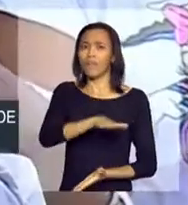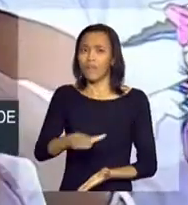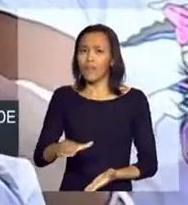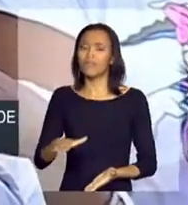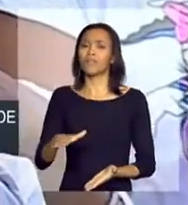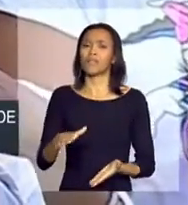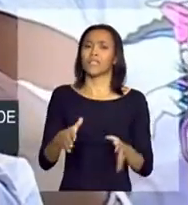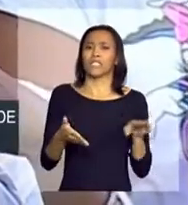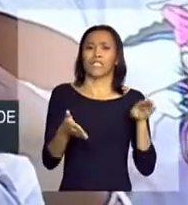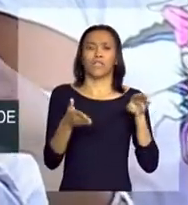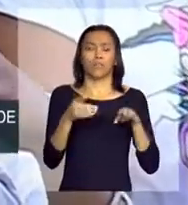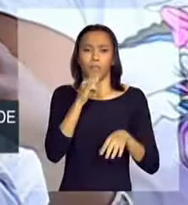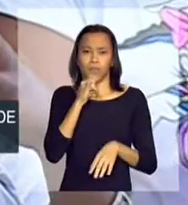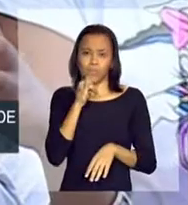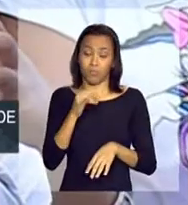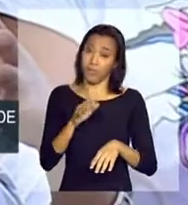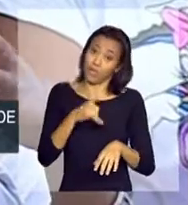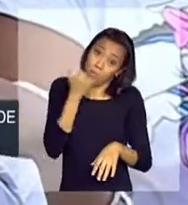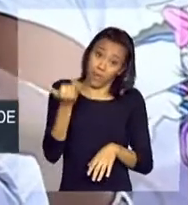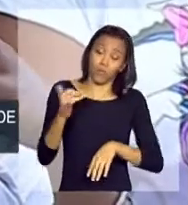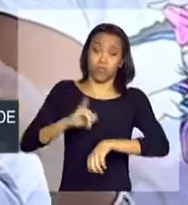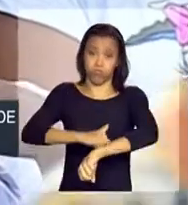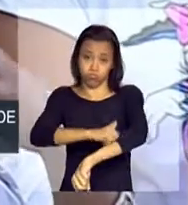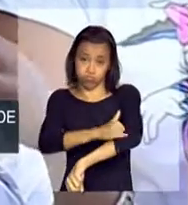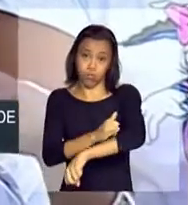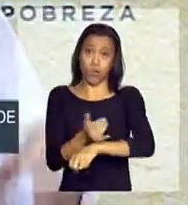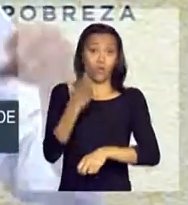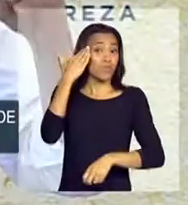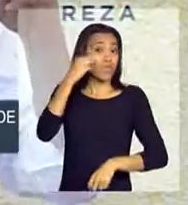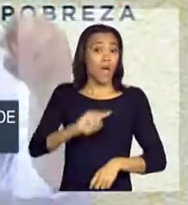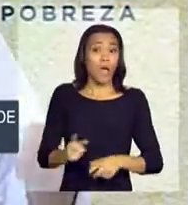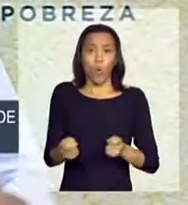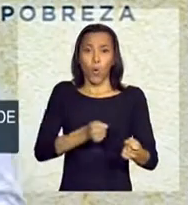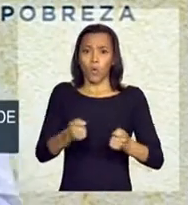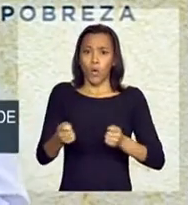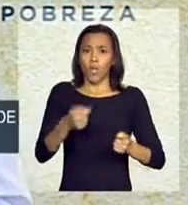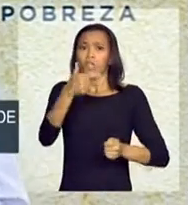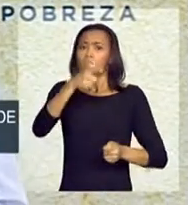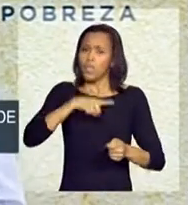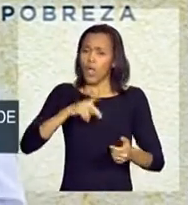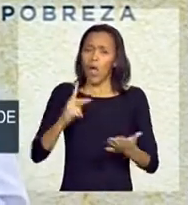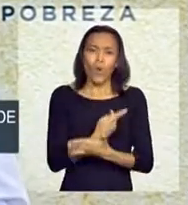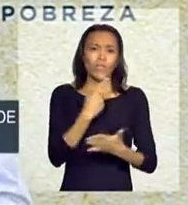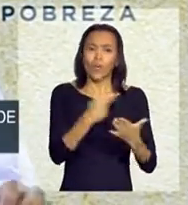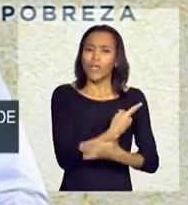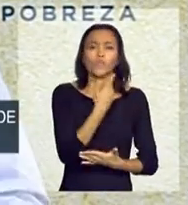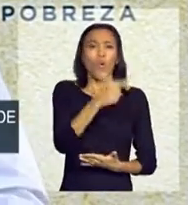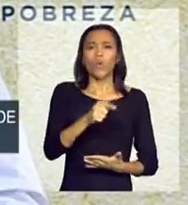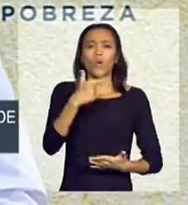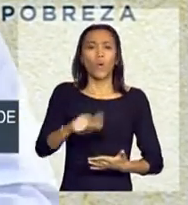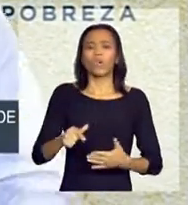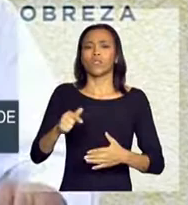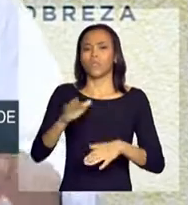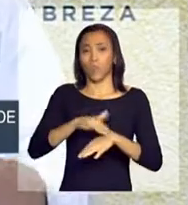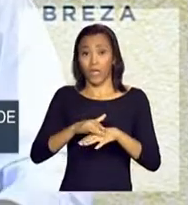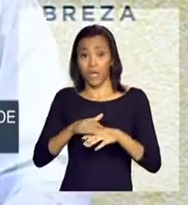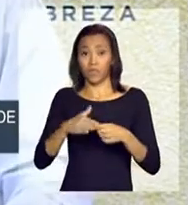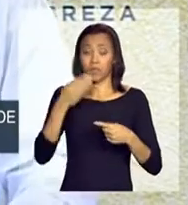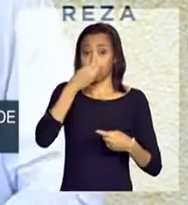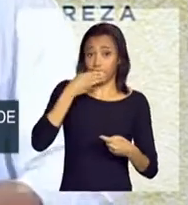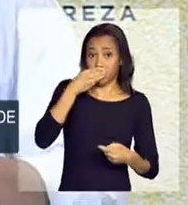chegam no tamanho né do jeito a obesidade do Peso controla direito que tem outras doenças mais graves como diabetes